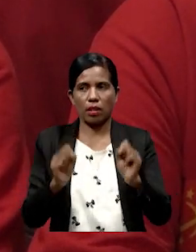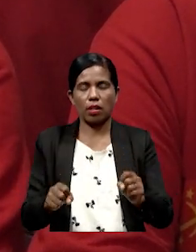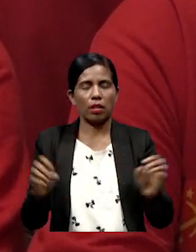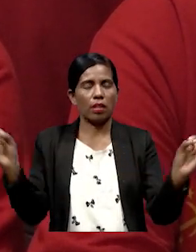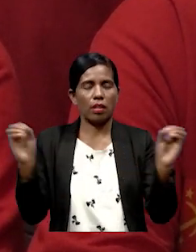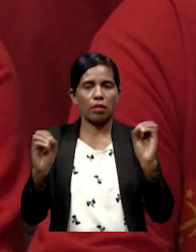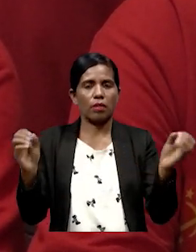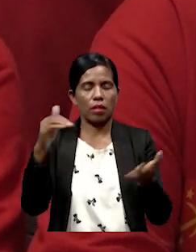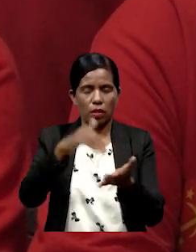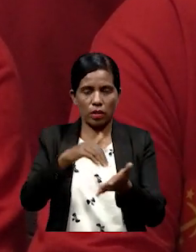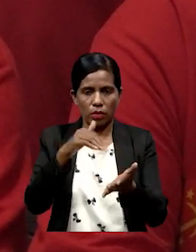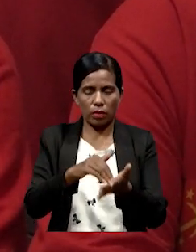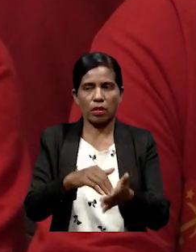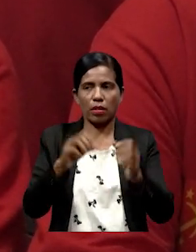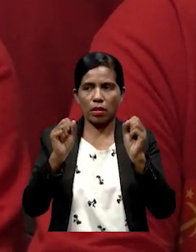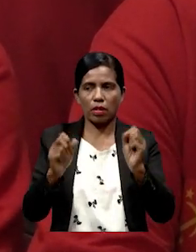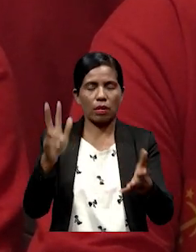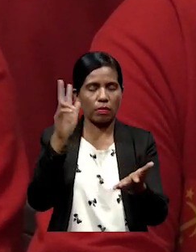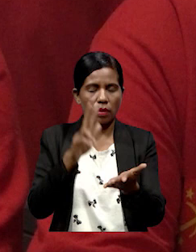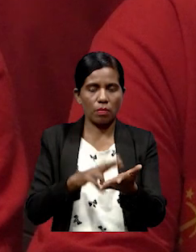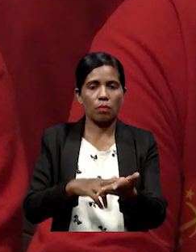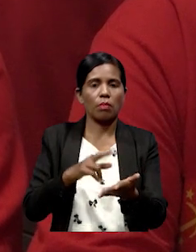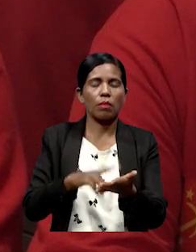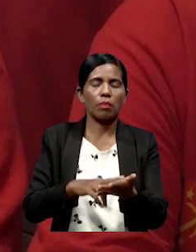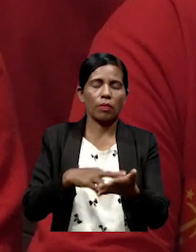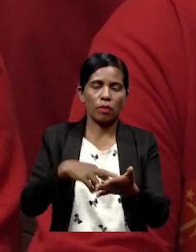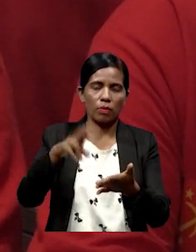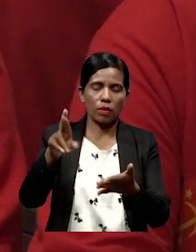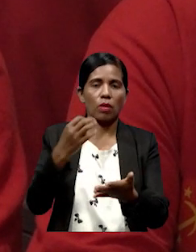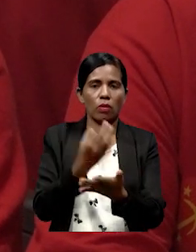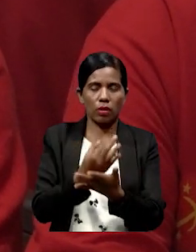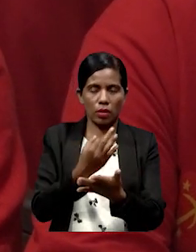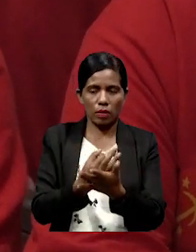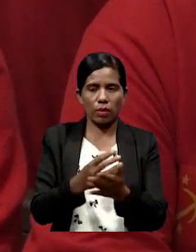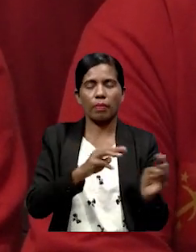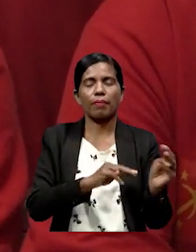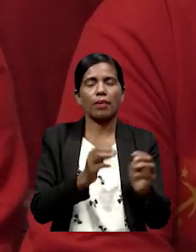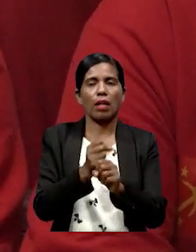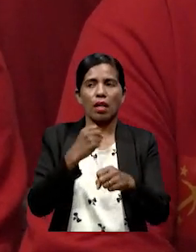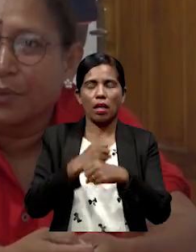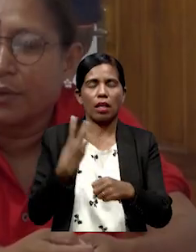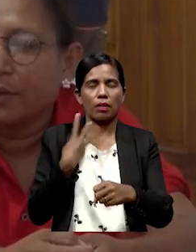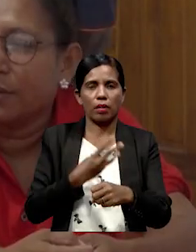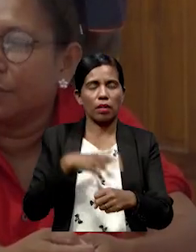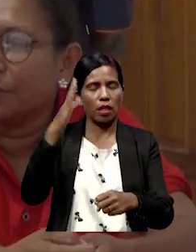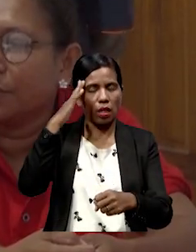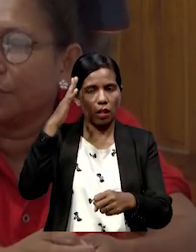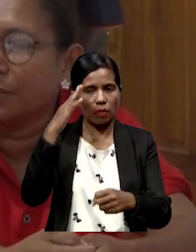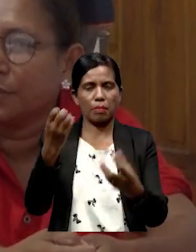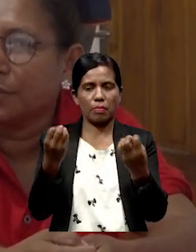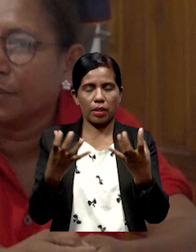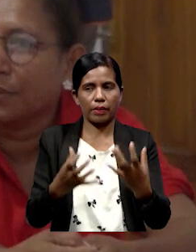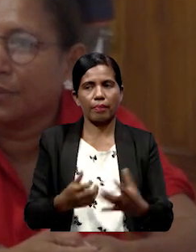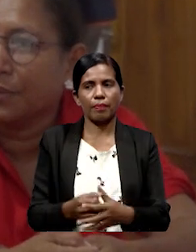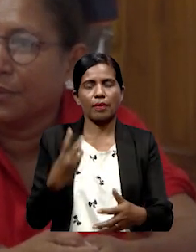corre estuda tan sei promulga orçamento ratificativo halo ita hanoi oi fale.